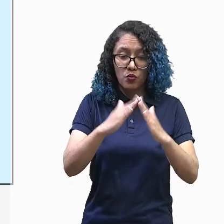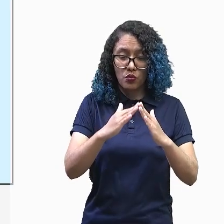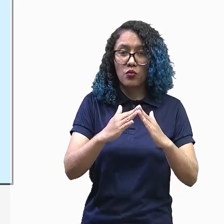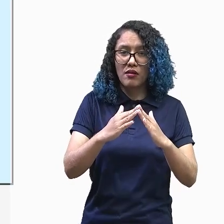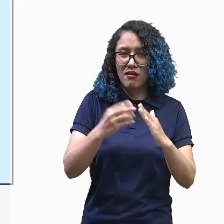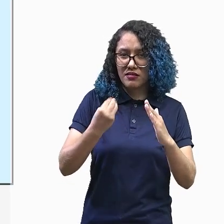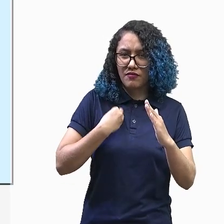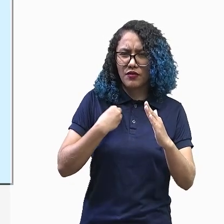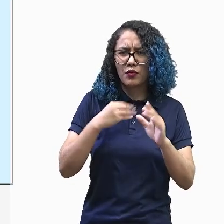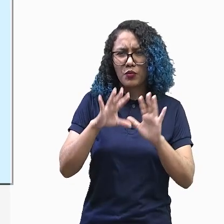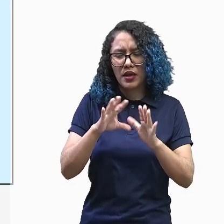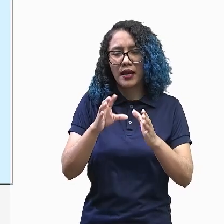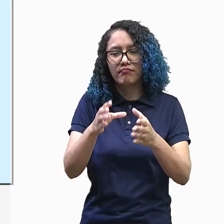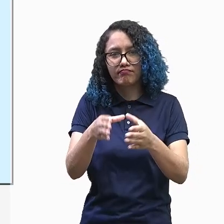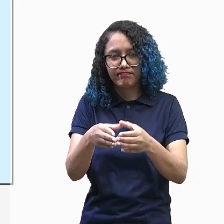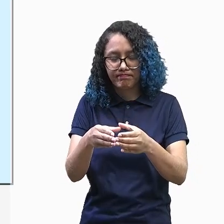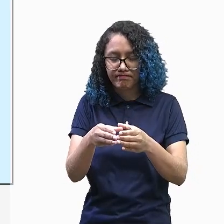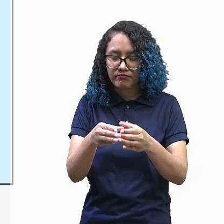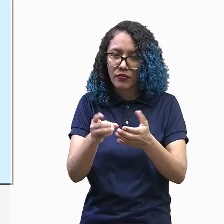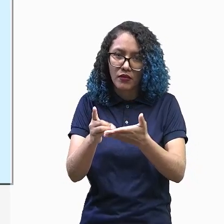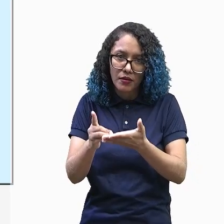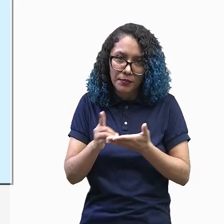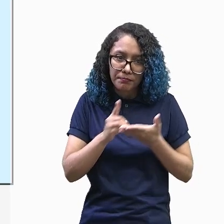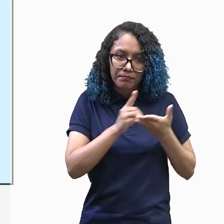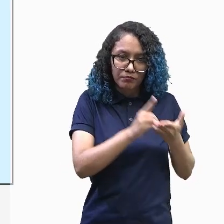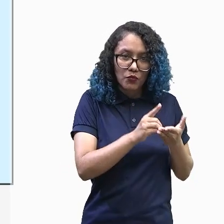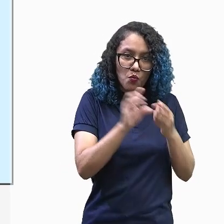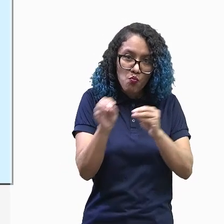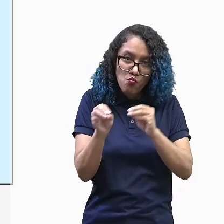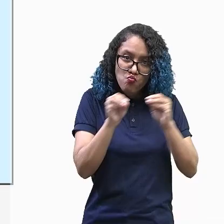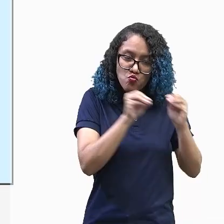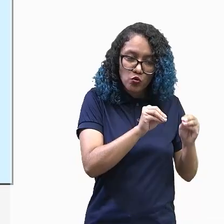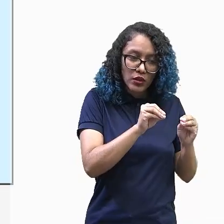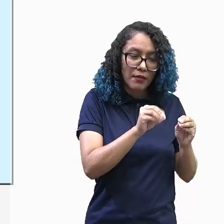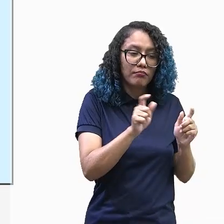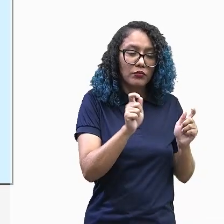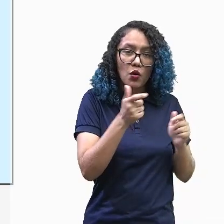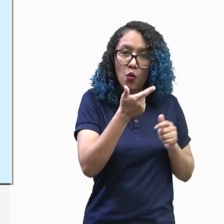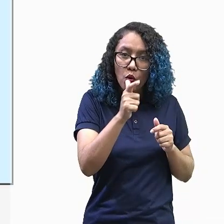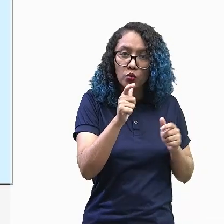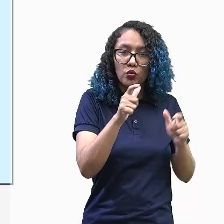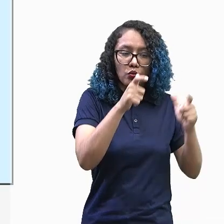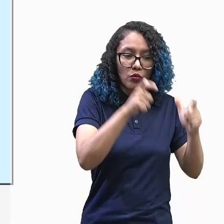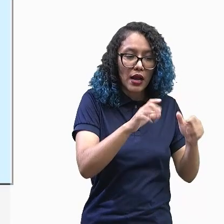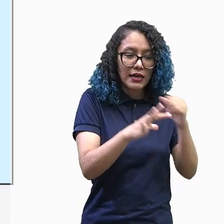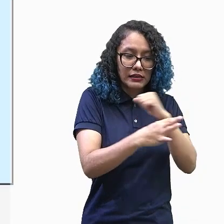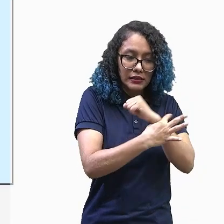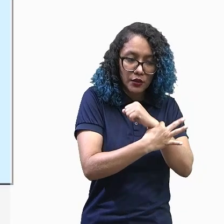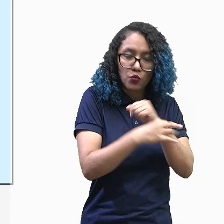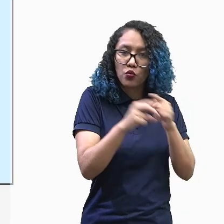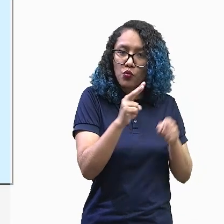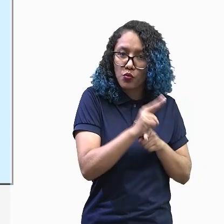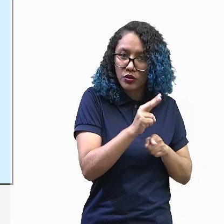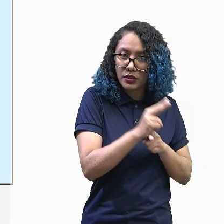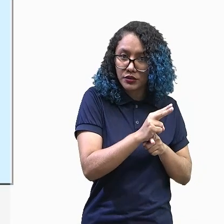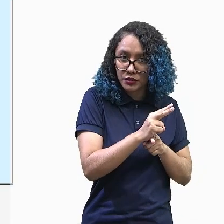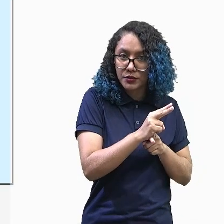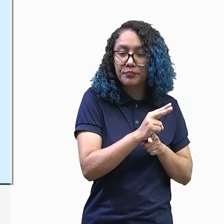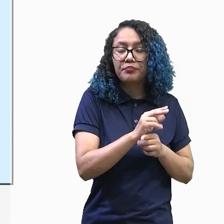lugar para que ela tenha proteção. E, claro, o agressor, ele